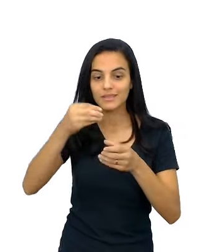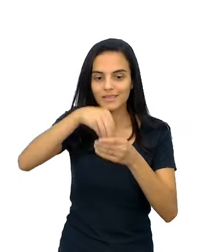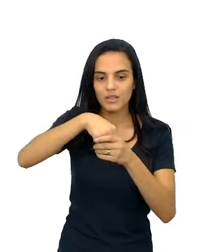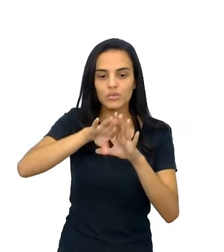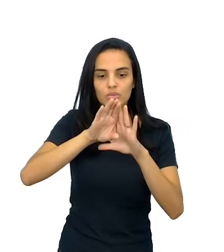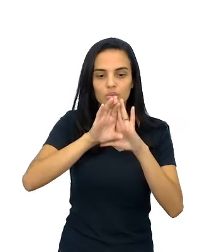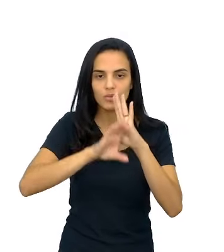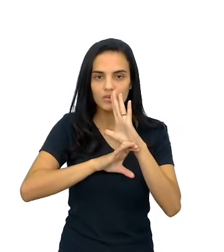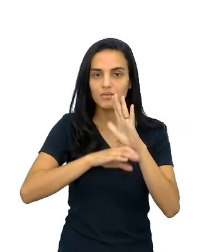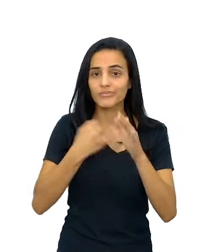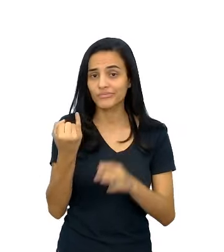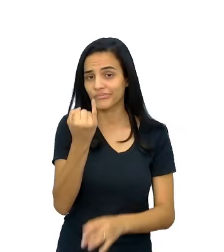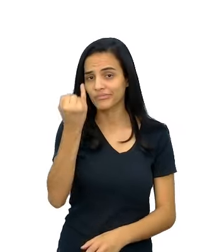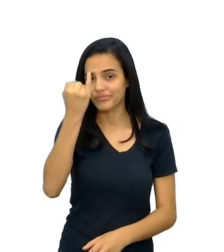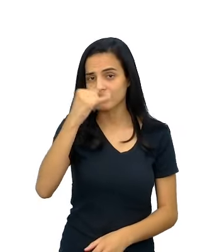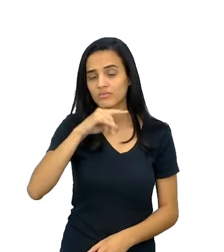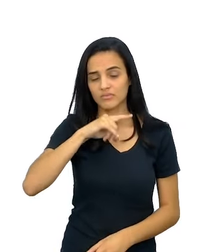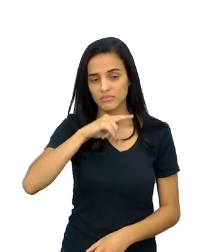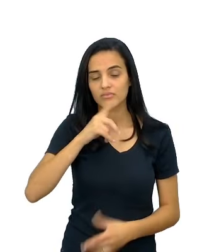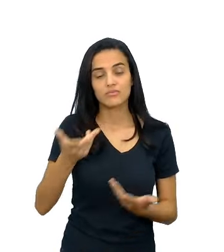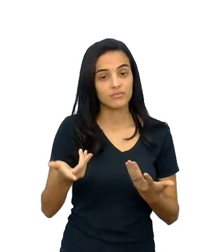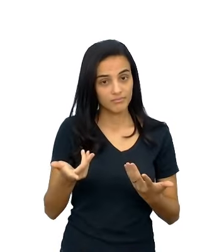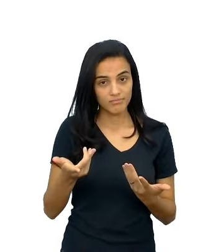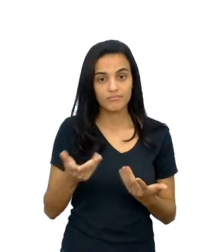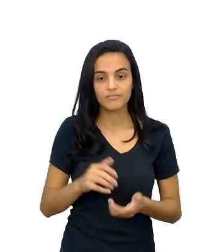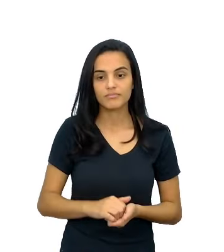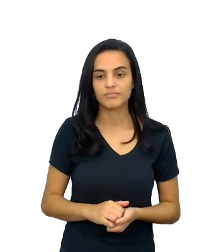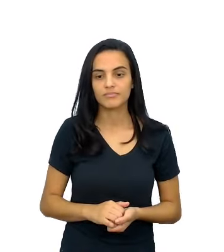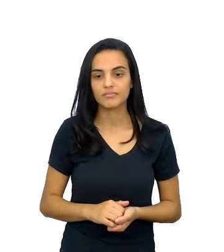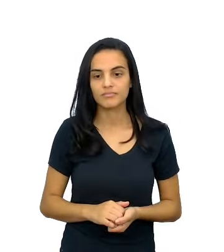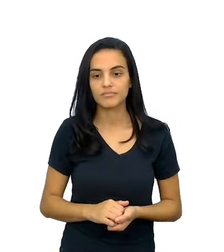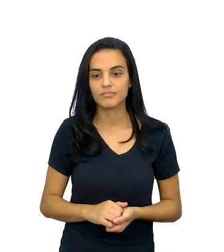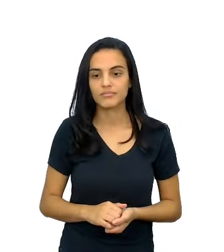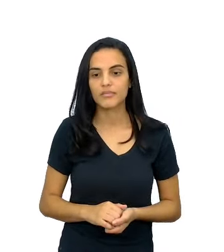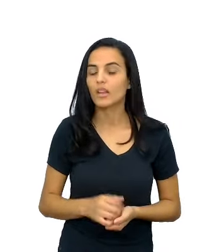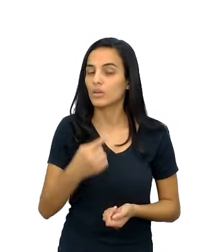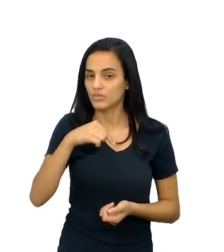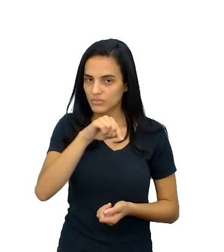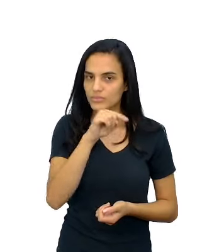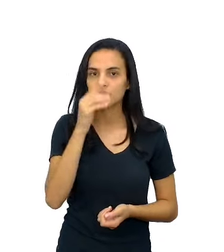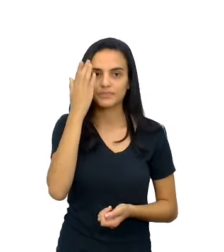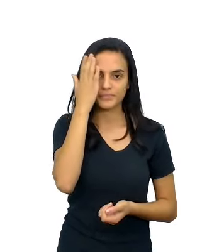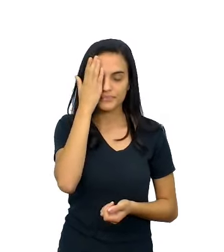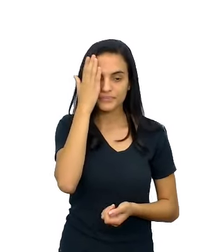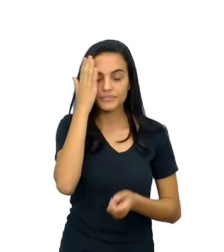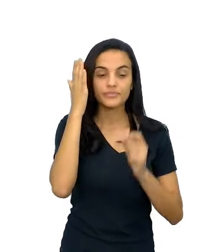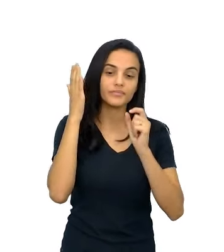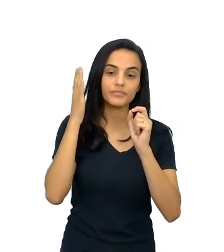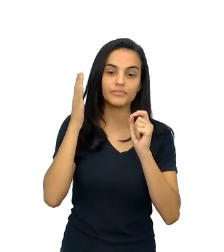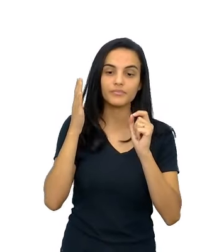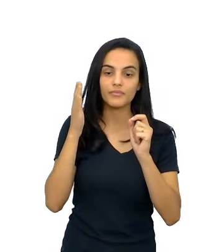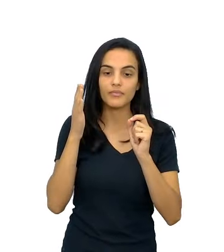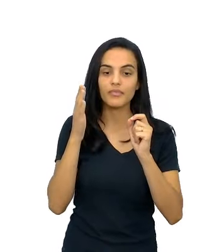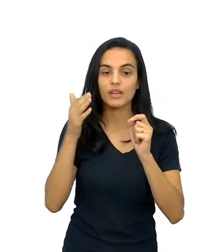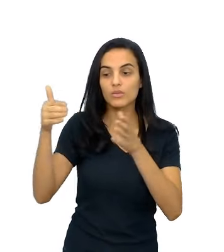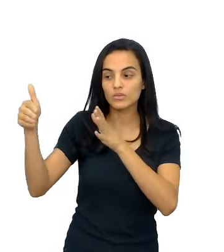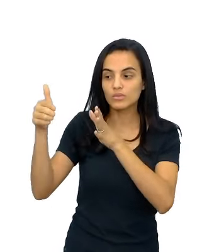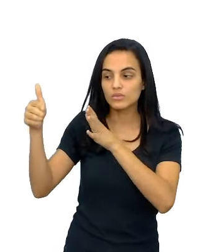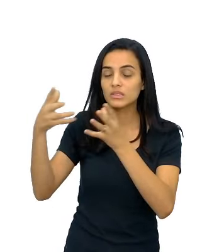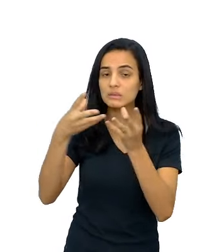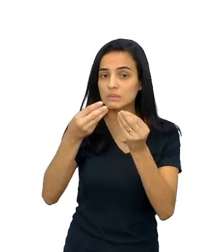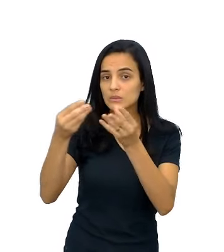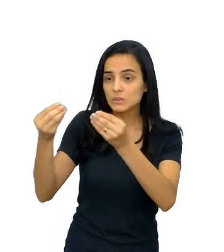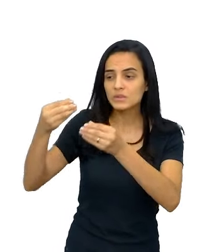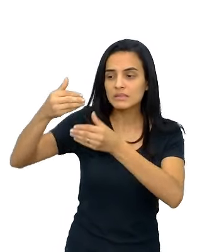né, de suma importância, mesmo que ela, nós sabemos, né, que ela foi, durante muito